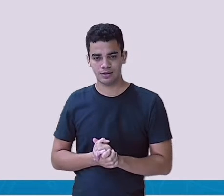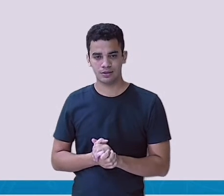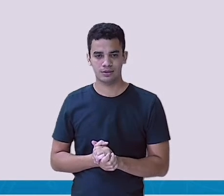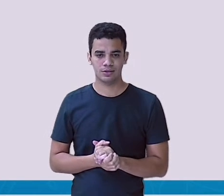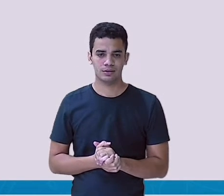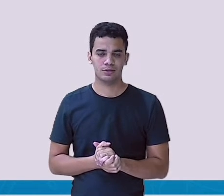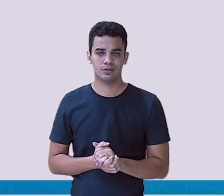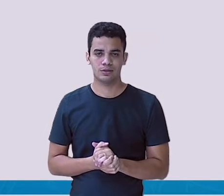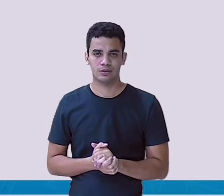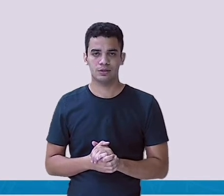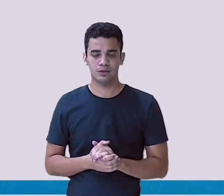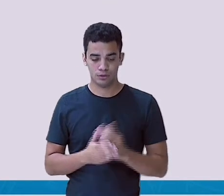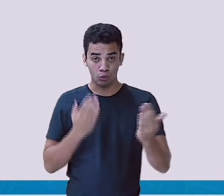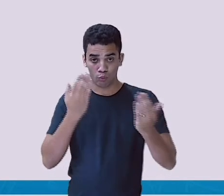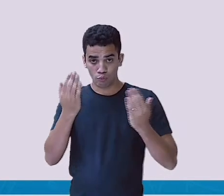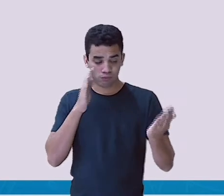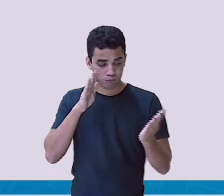que são congruentes.